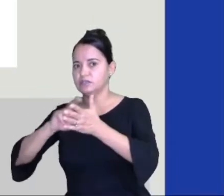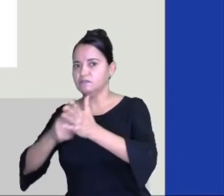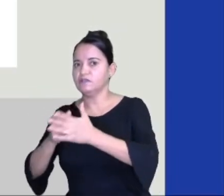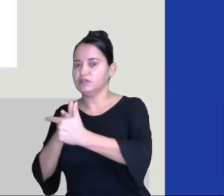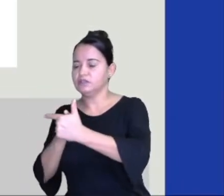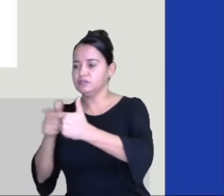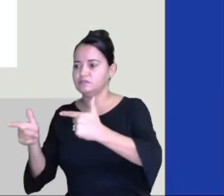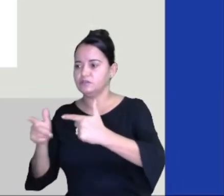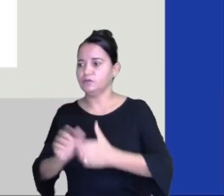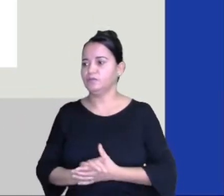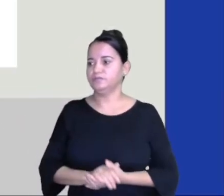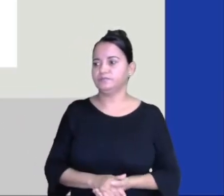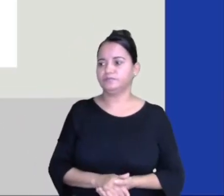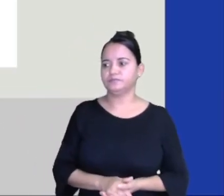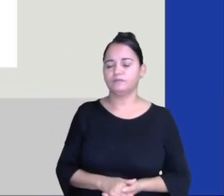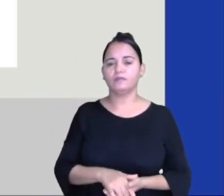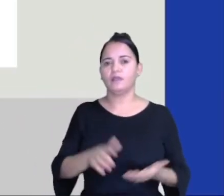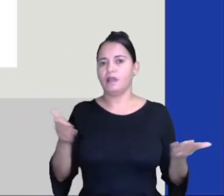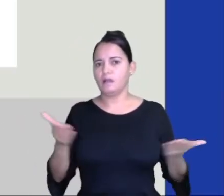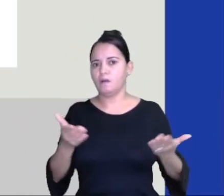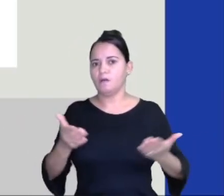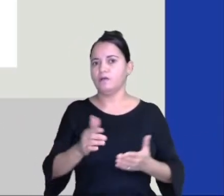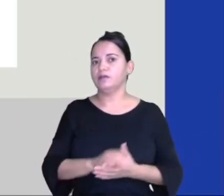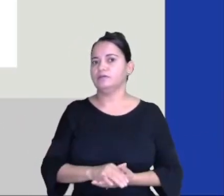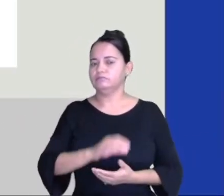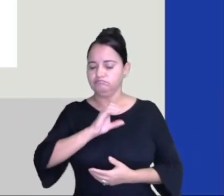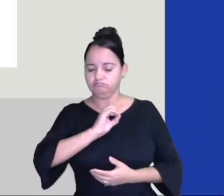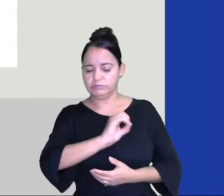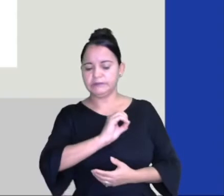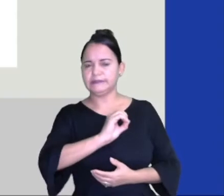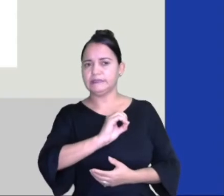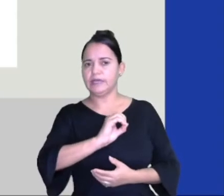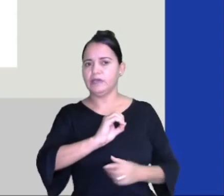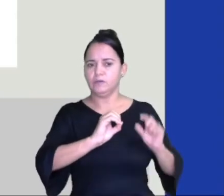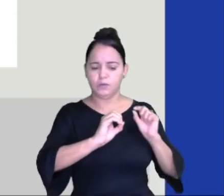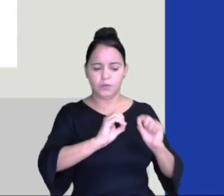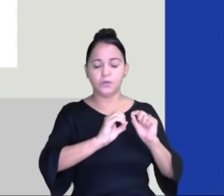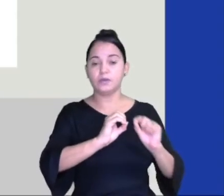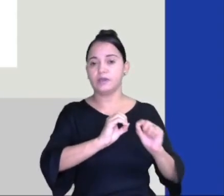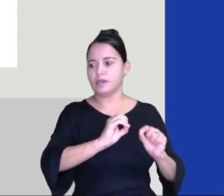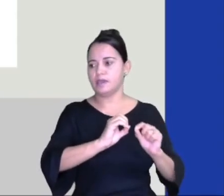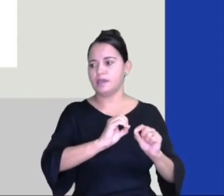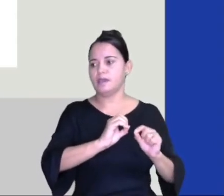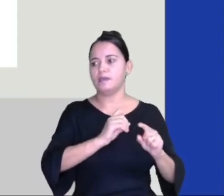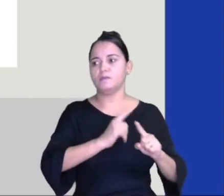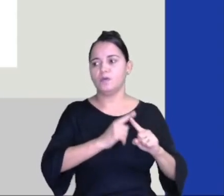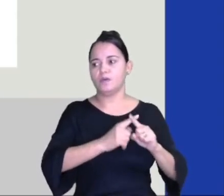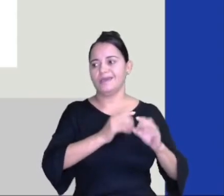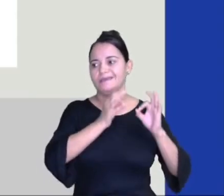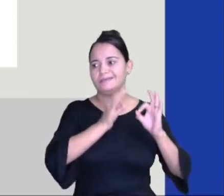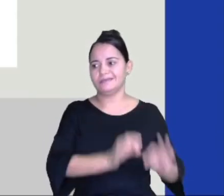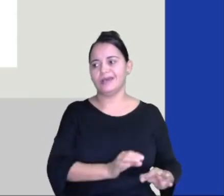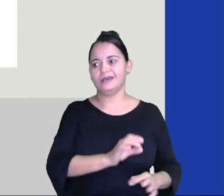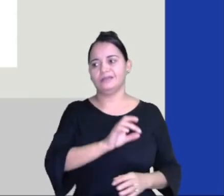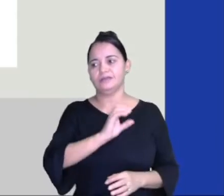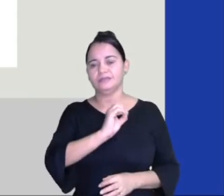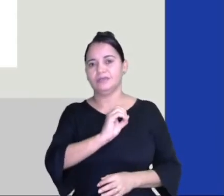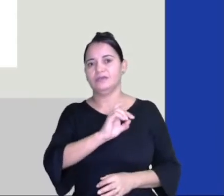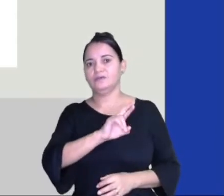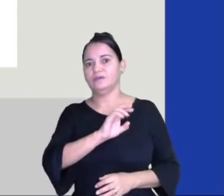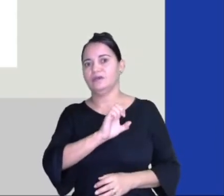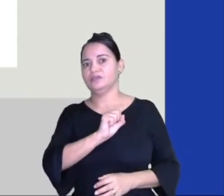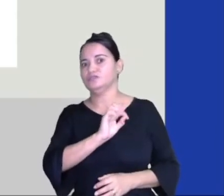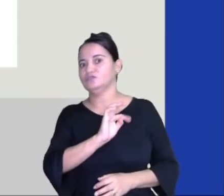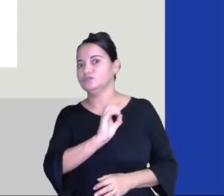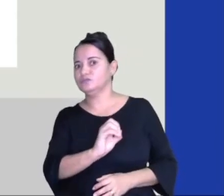meu quociente, tá? Zerou, não foi o nosso resto? Zerou, porque é uma divisão exata. Em outras aulas, a gente vai vir com